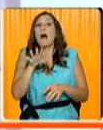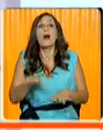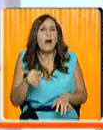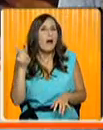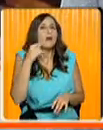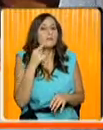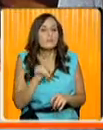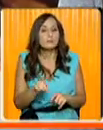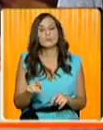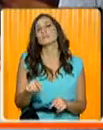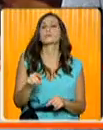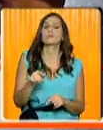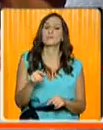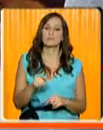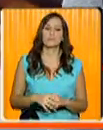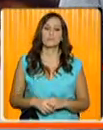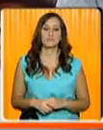Não. Até as ponho a passear, olha,